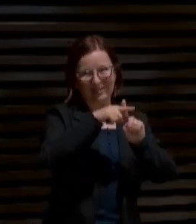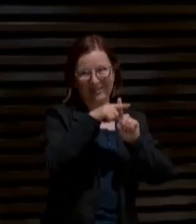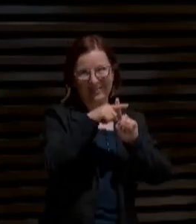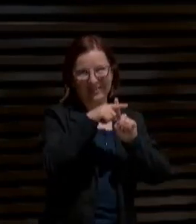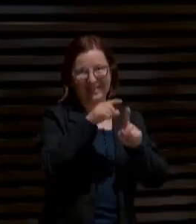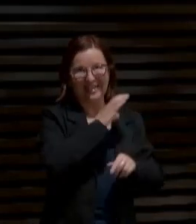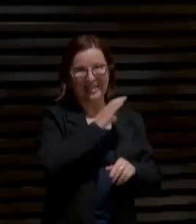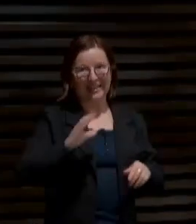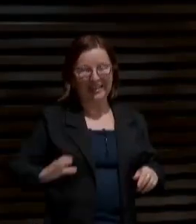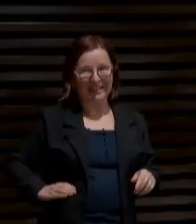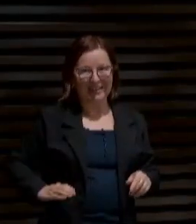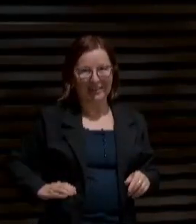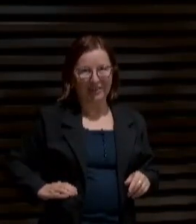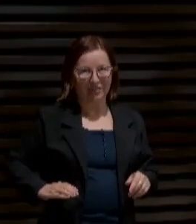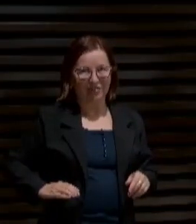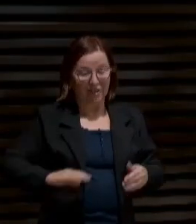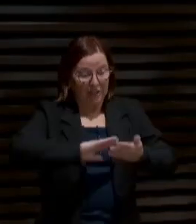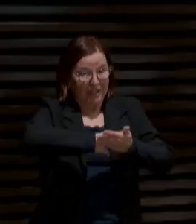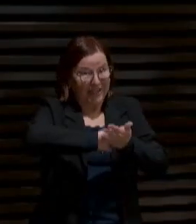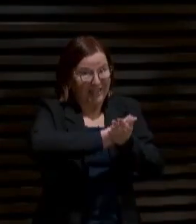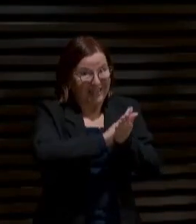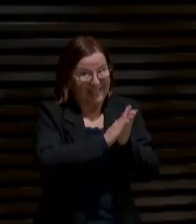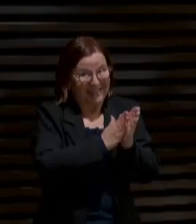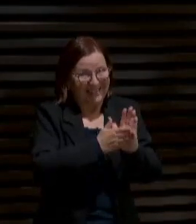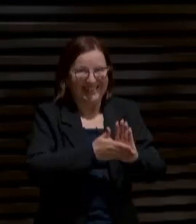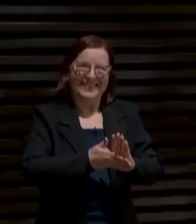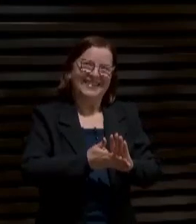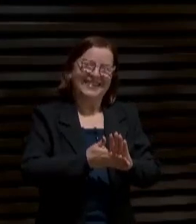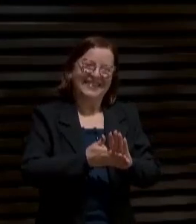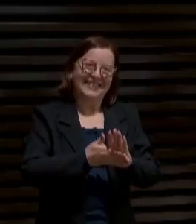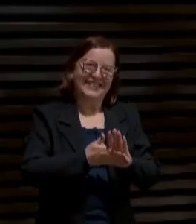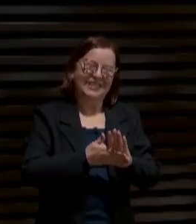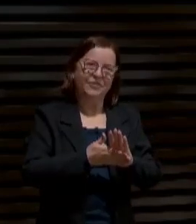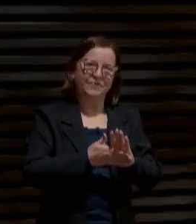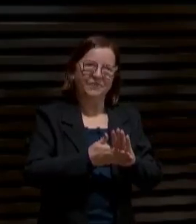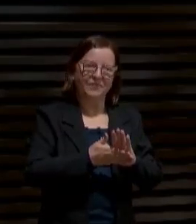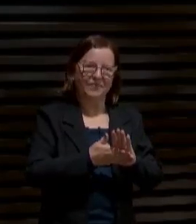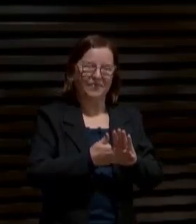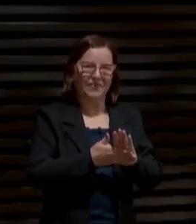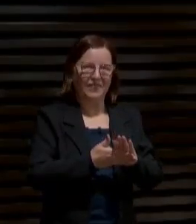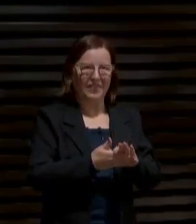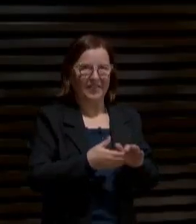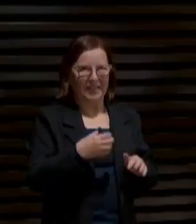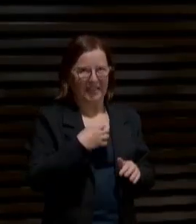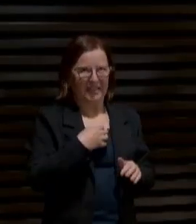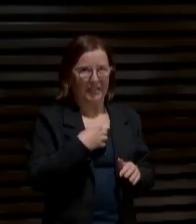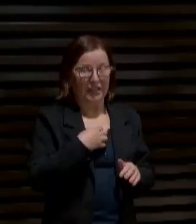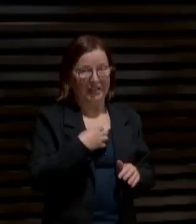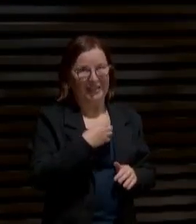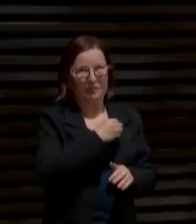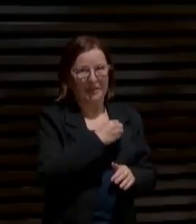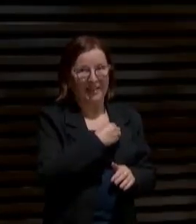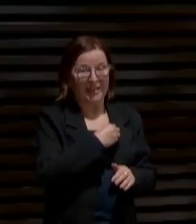Cristo aniquilou a raiz produtora de pecado e nos livrou